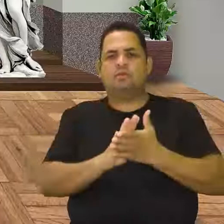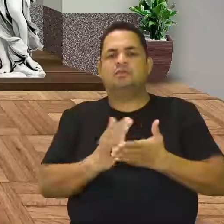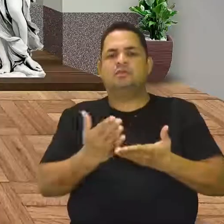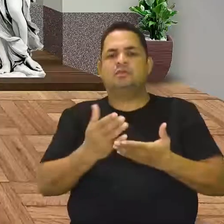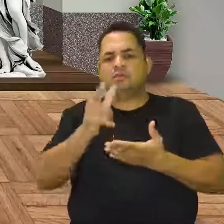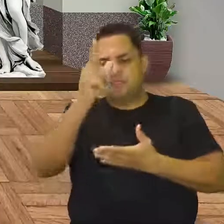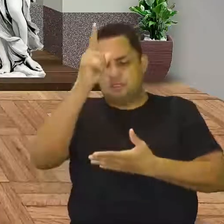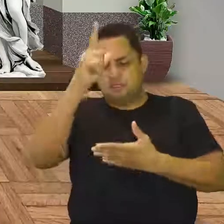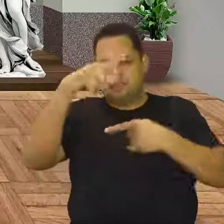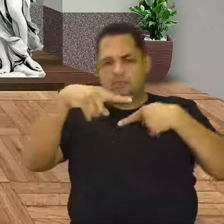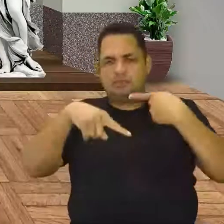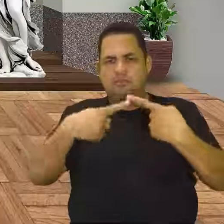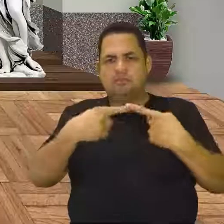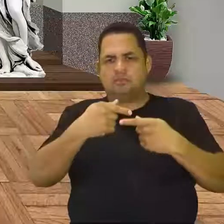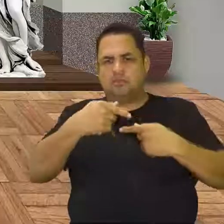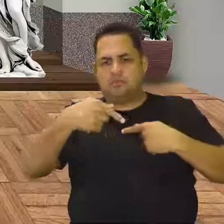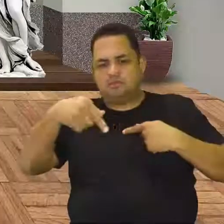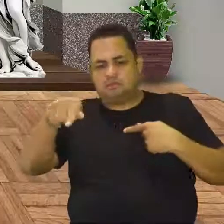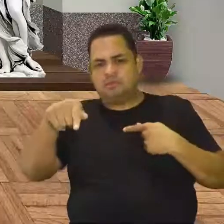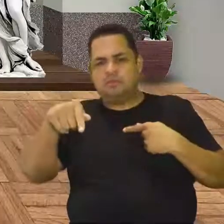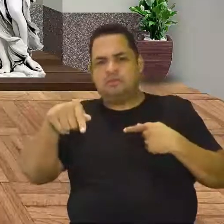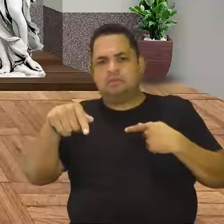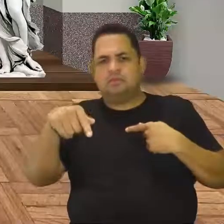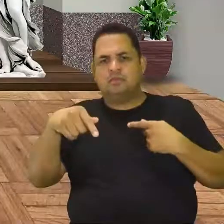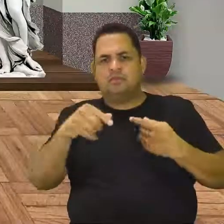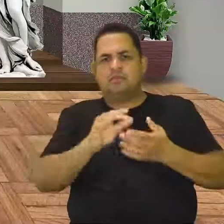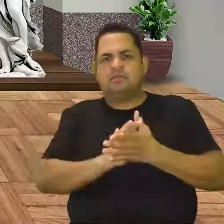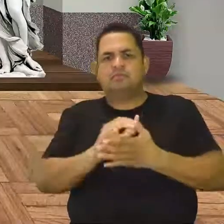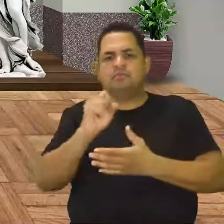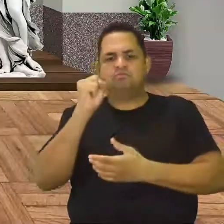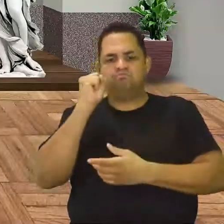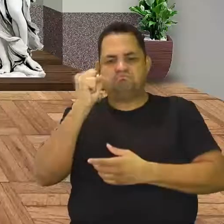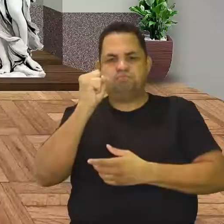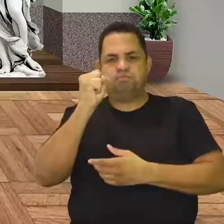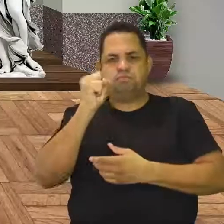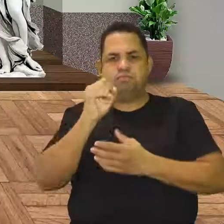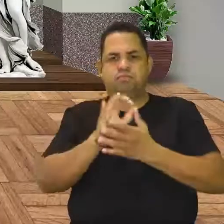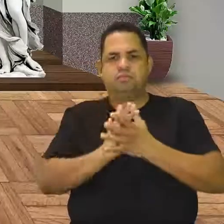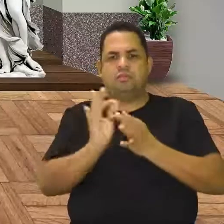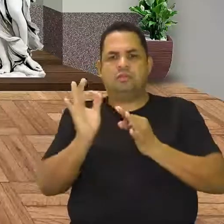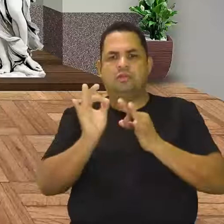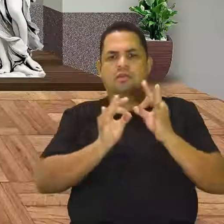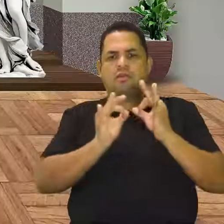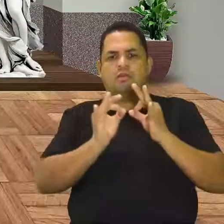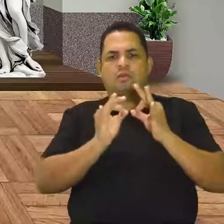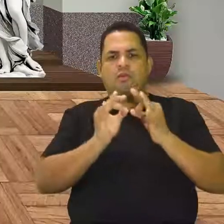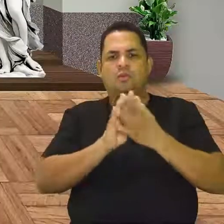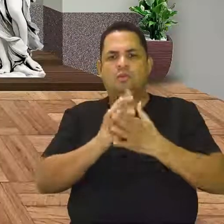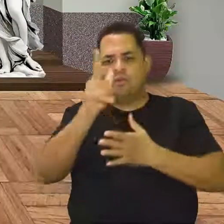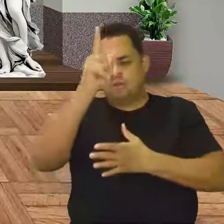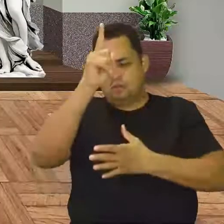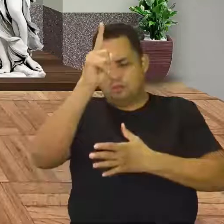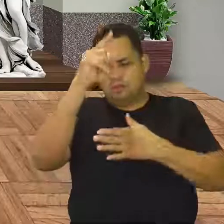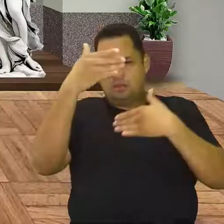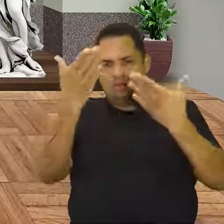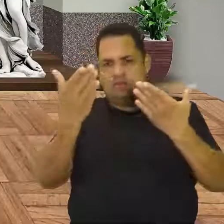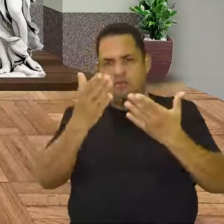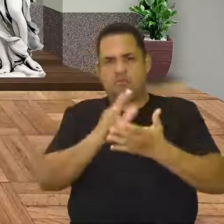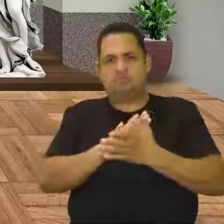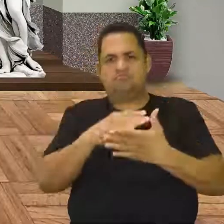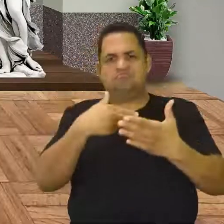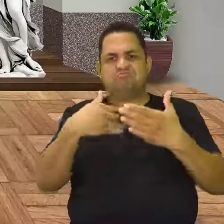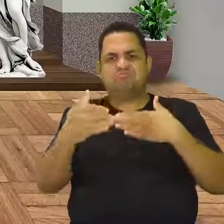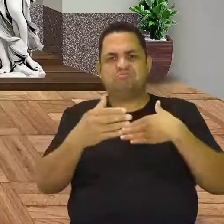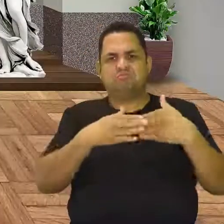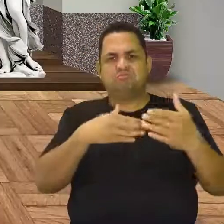acaba saindo e Hitler, então, com mão de ferro, vai conduzir a Alemanha. E aí, sabe o que acontece? Eles não estão